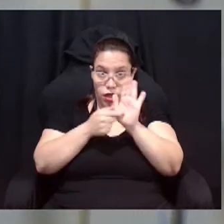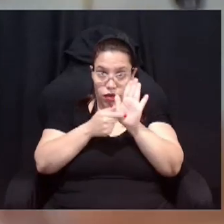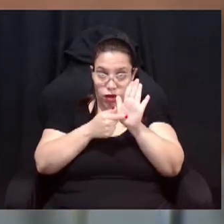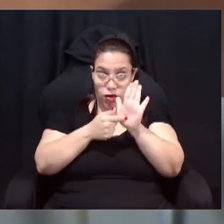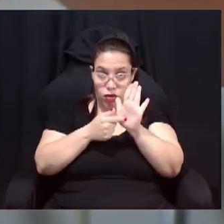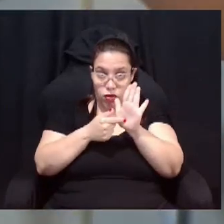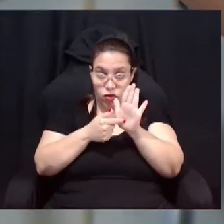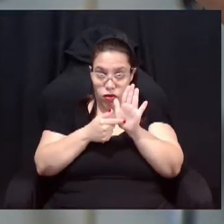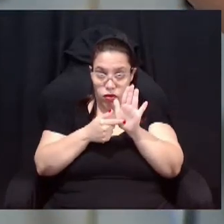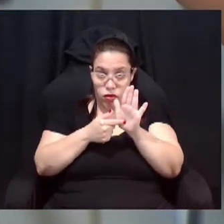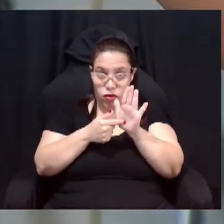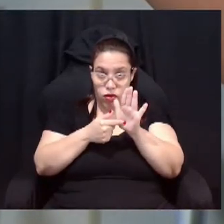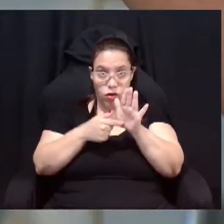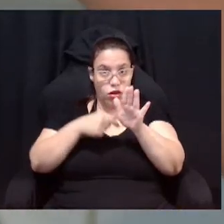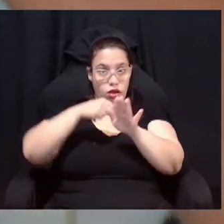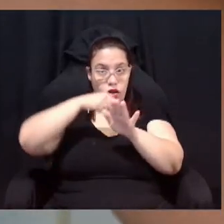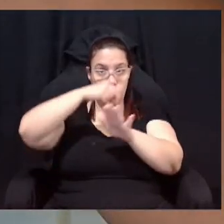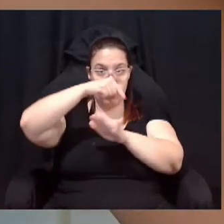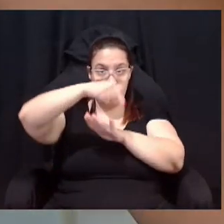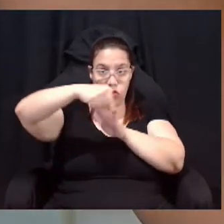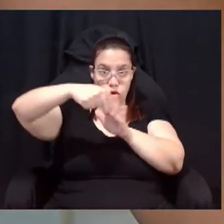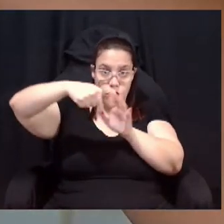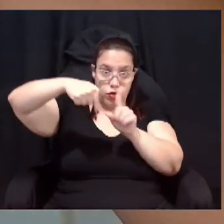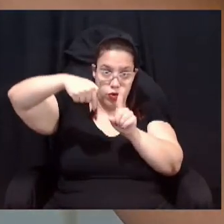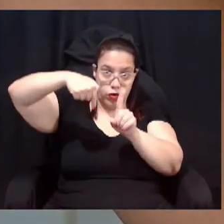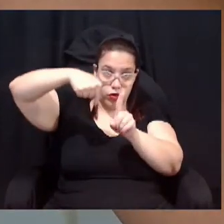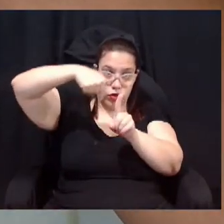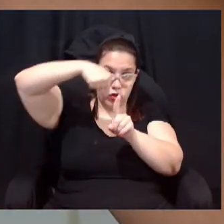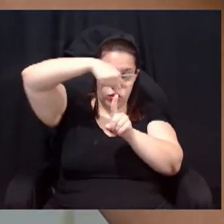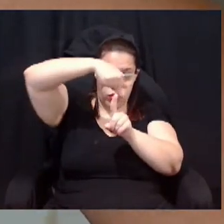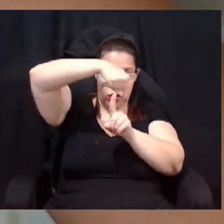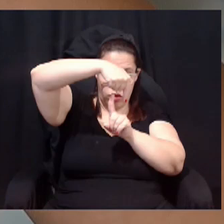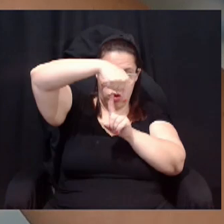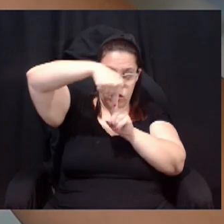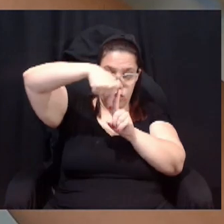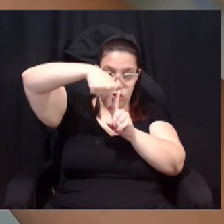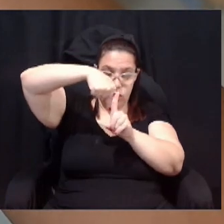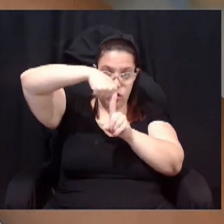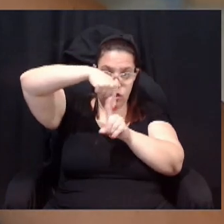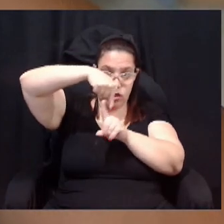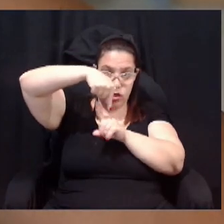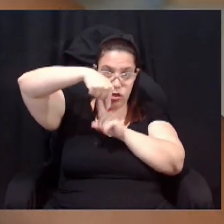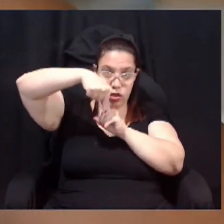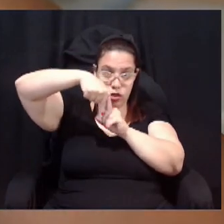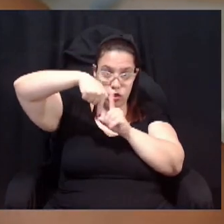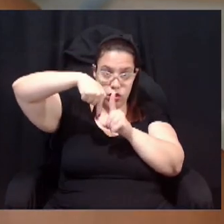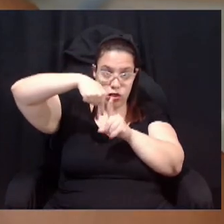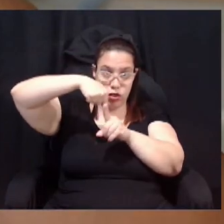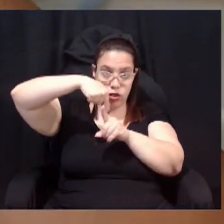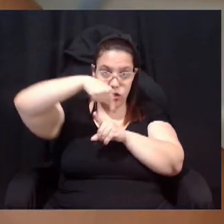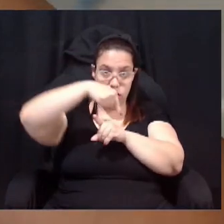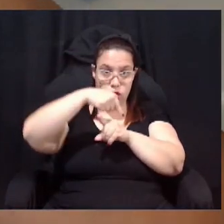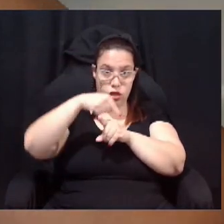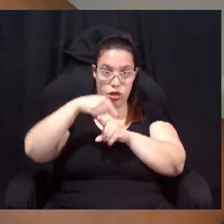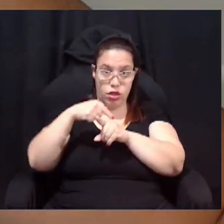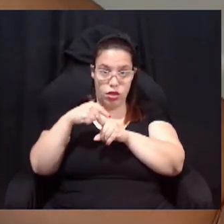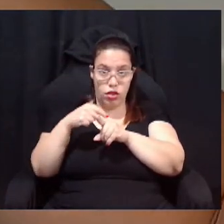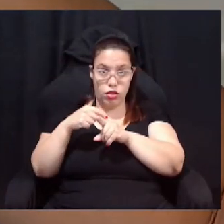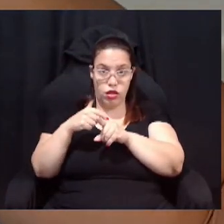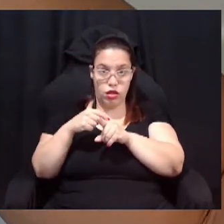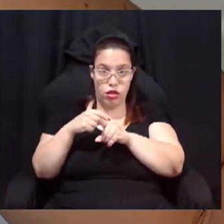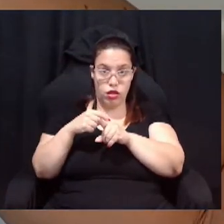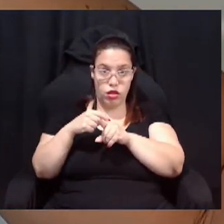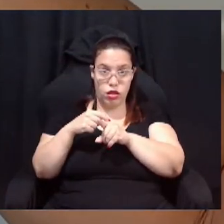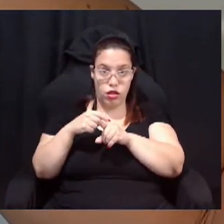vou girando. Deixa eu ver. Isso. Cada giro que eu der, eu não vou passar por cima